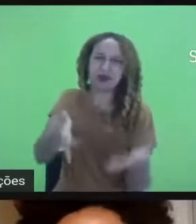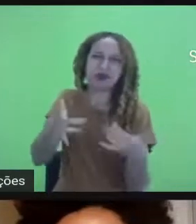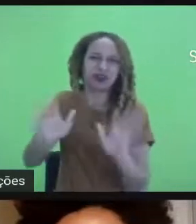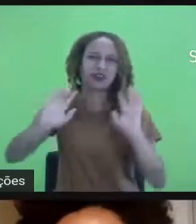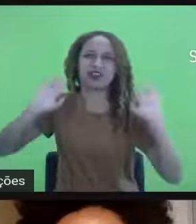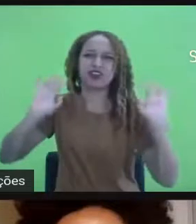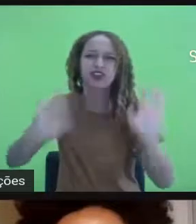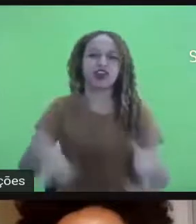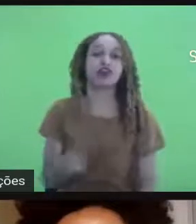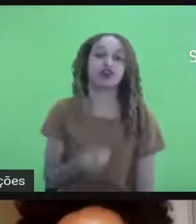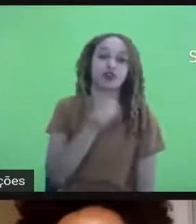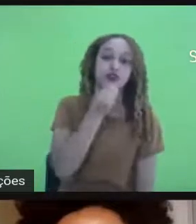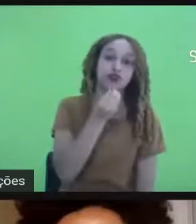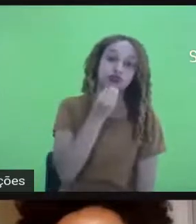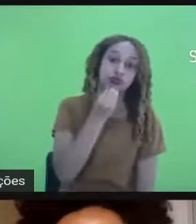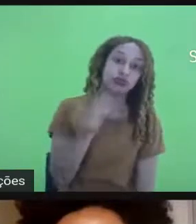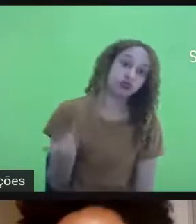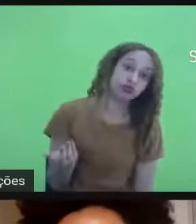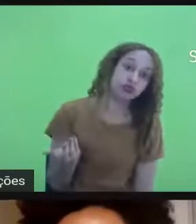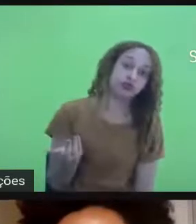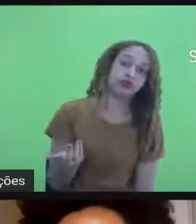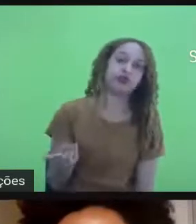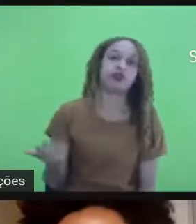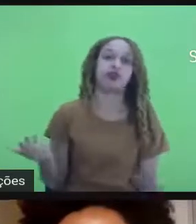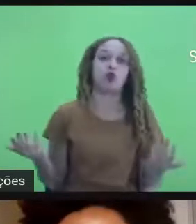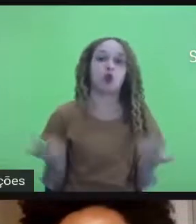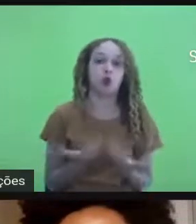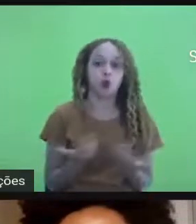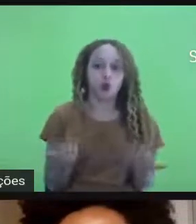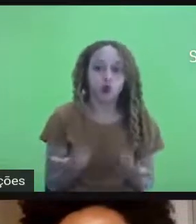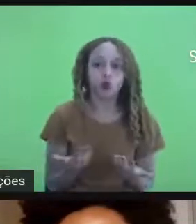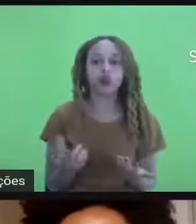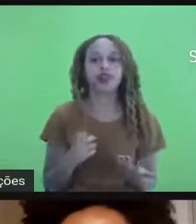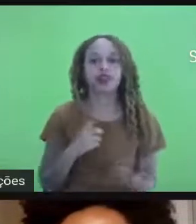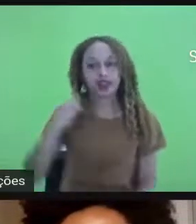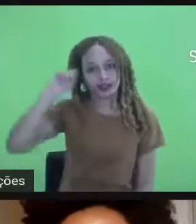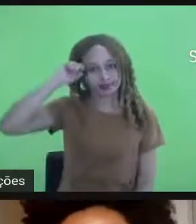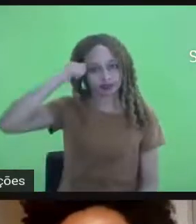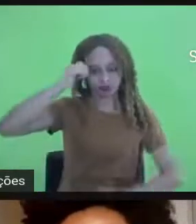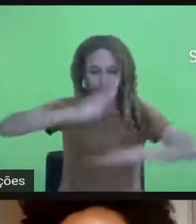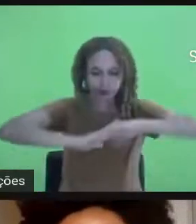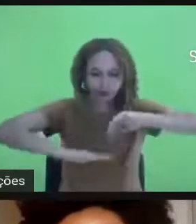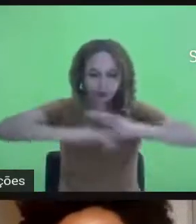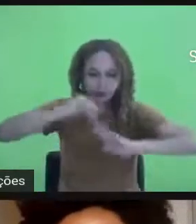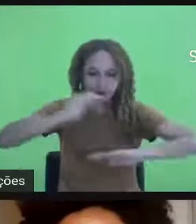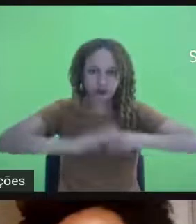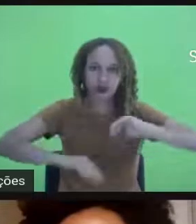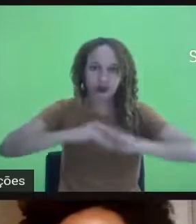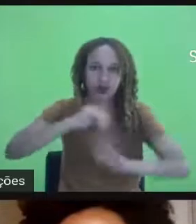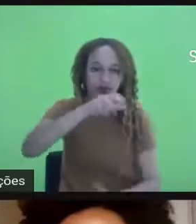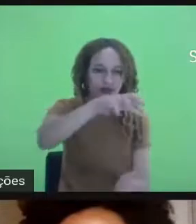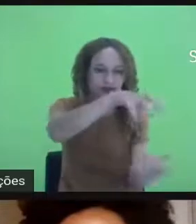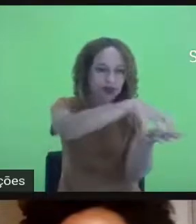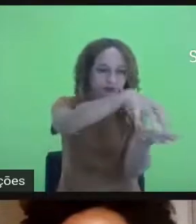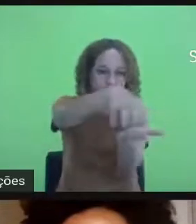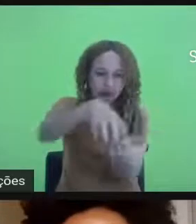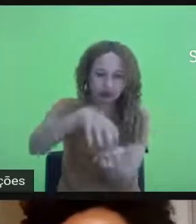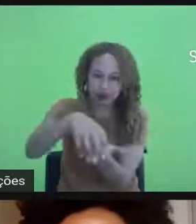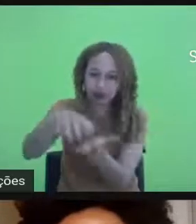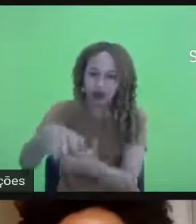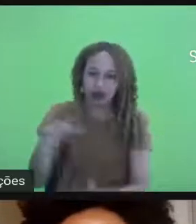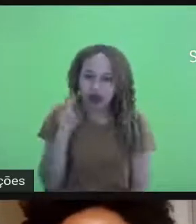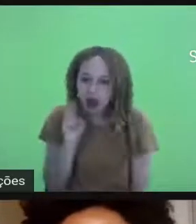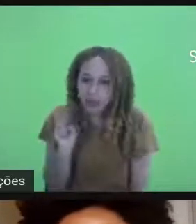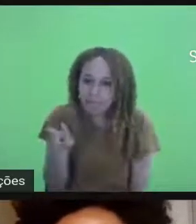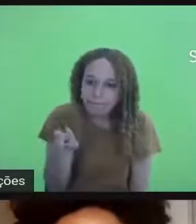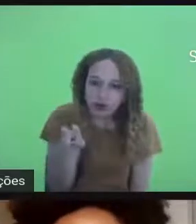ensino. Hoje em dia, a gente tem profissional negro nas mais diversas áreas. E isso é tão positivo, isso